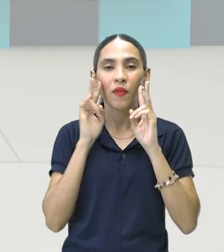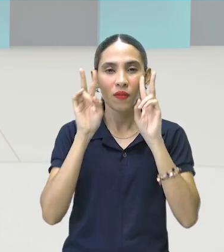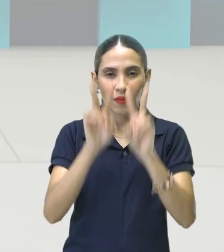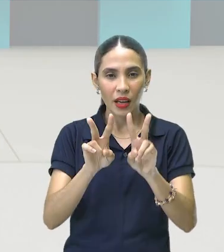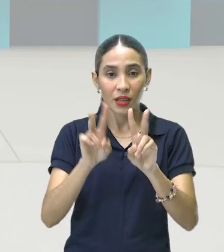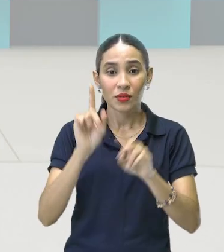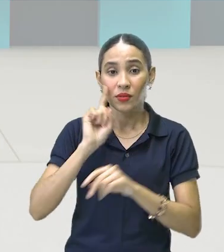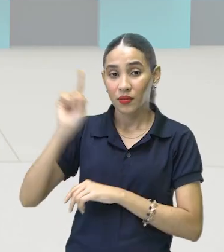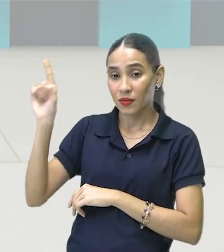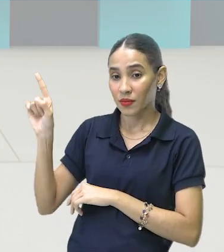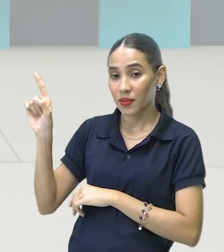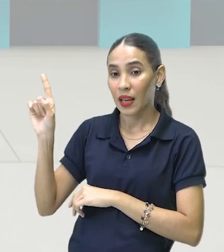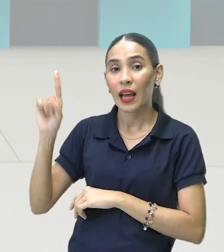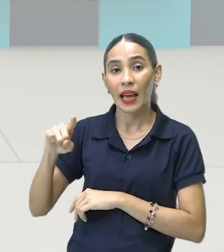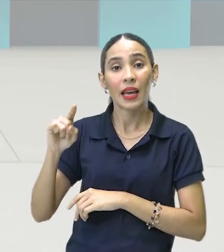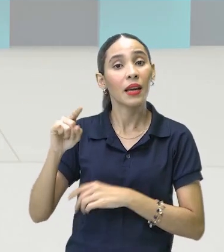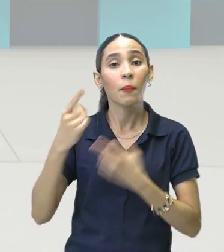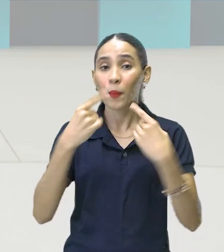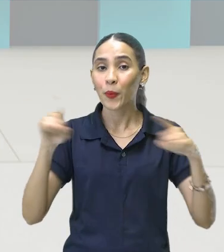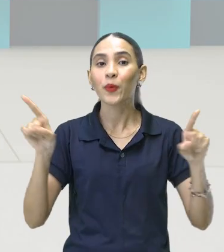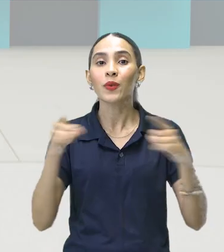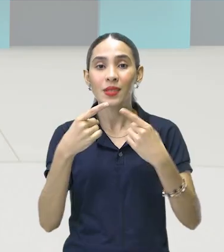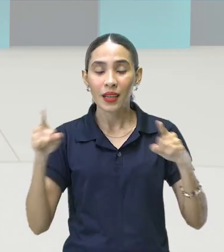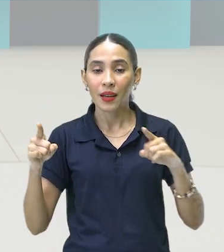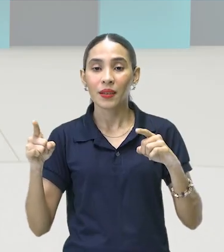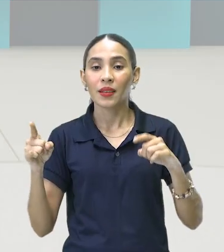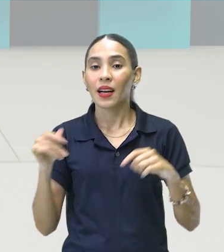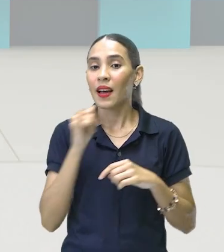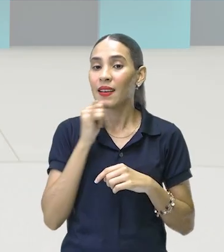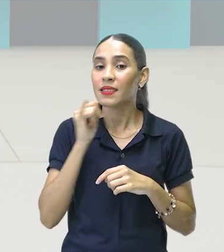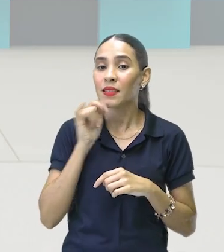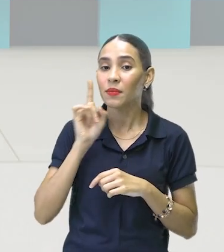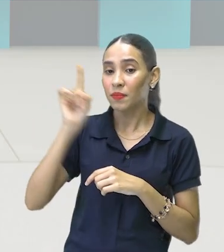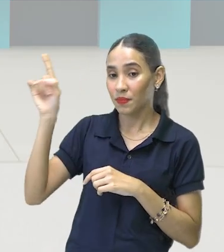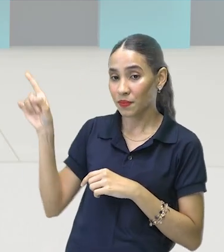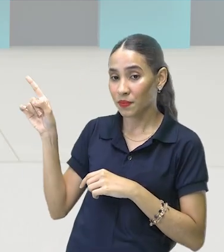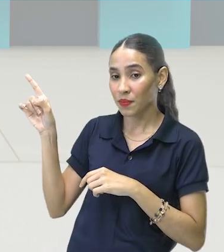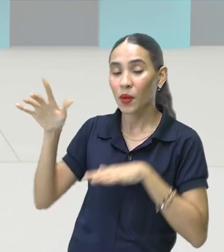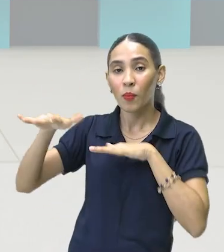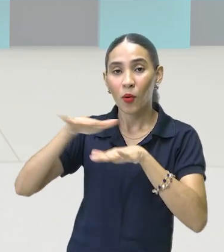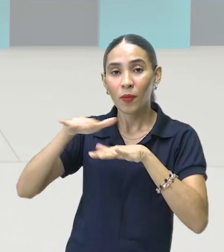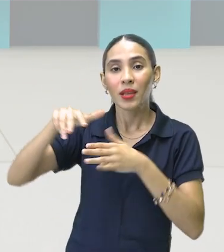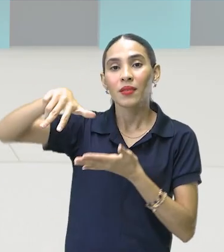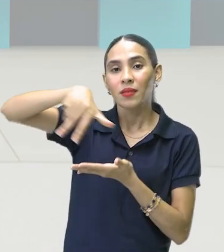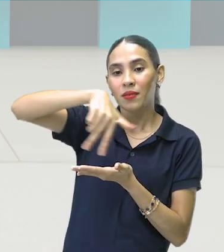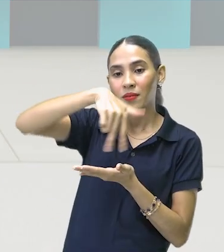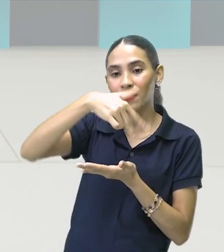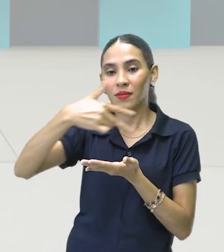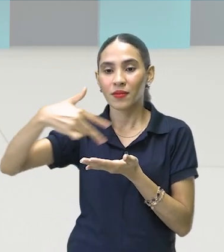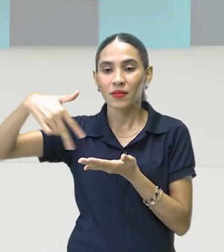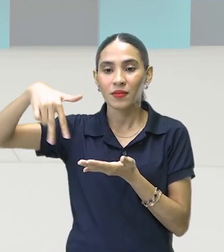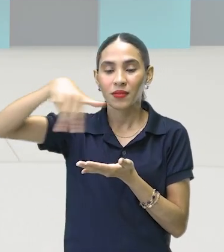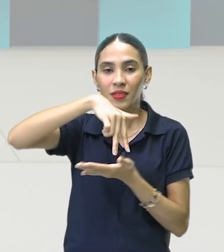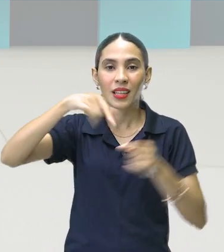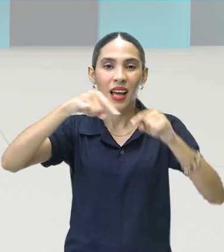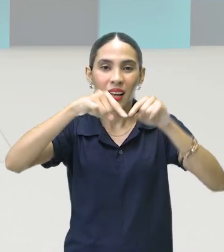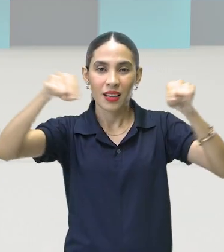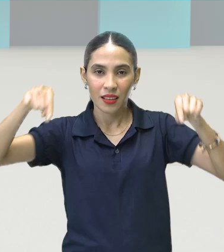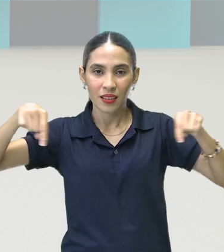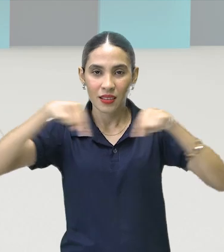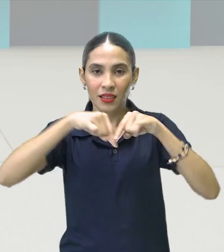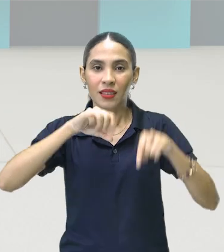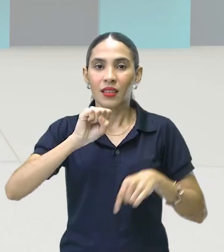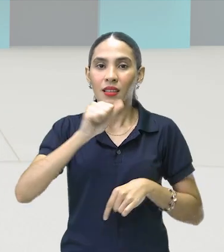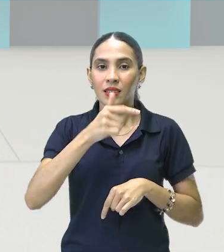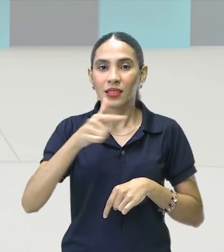já sei que é de música. Quando eu vejo esse movimento, eu já sei que é de dança de salão.